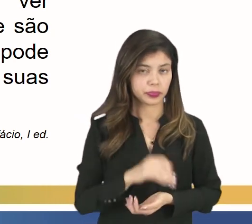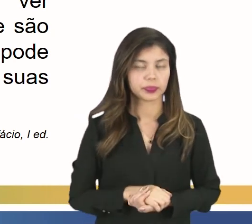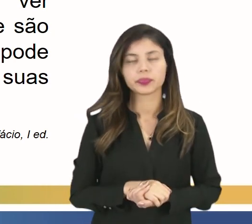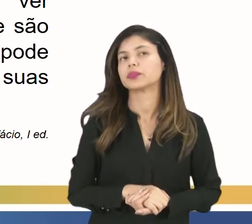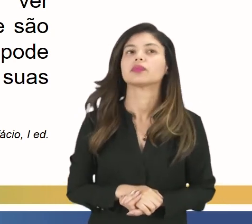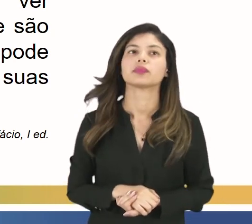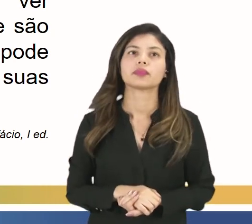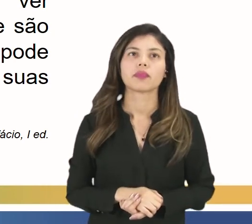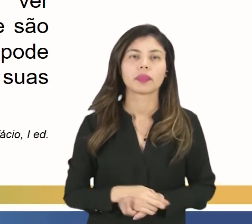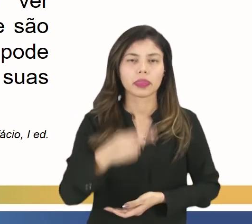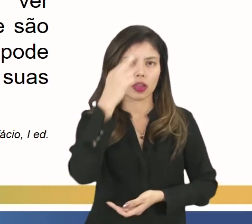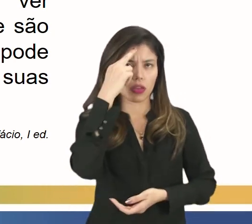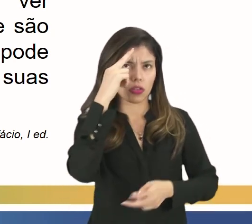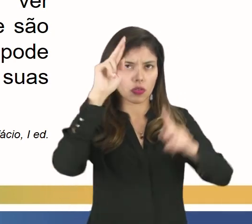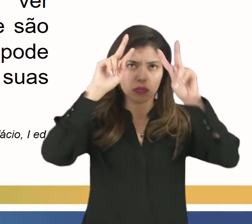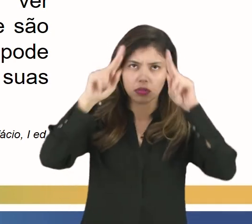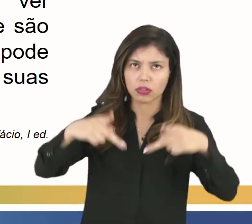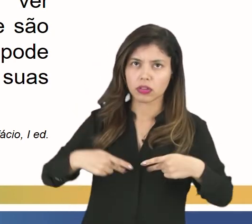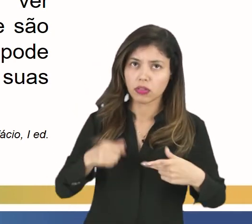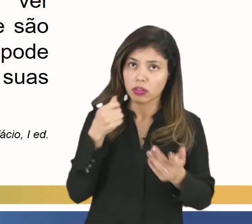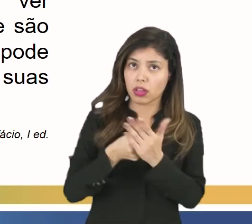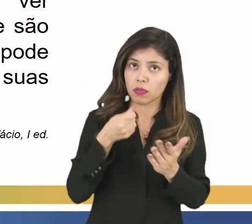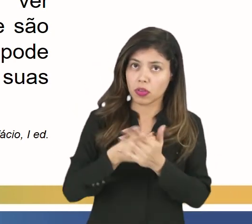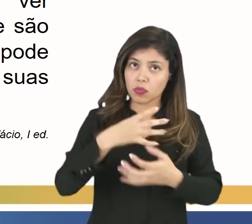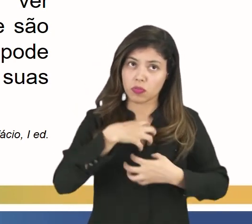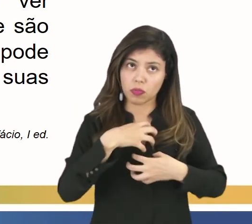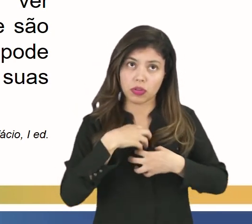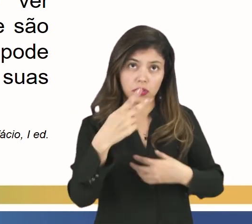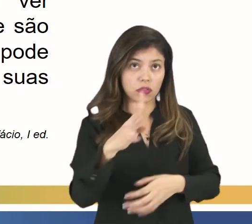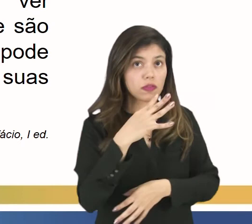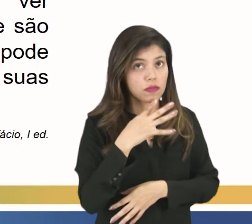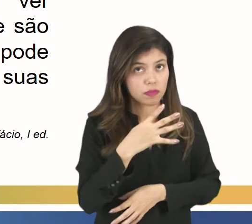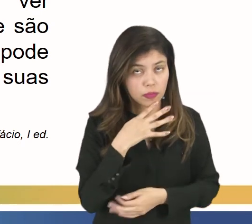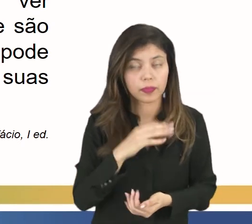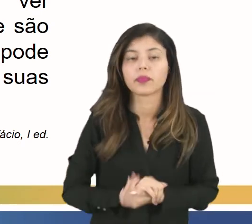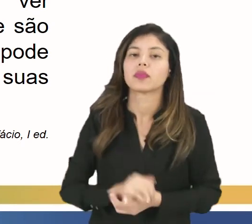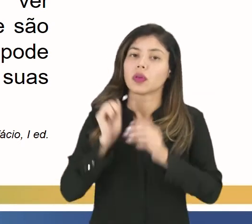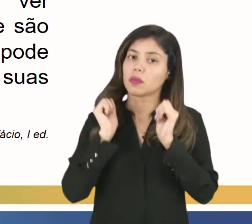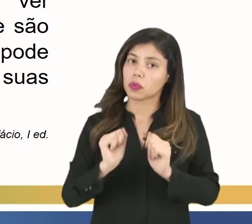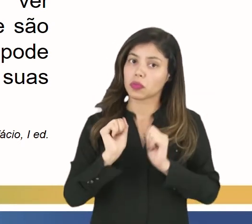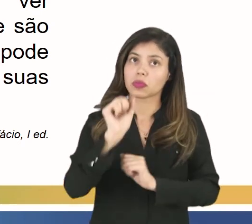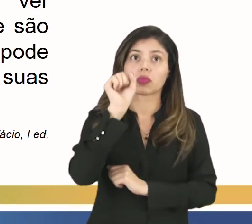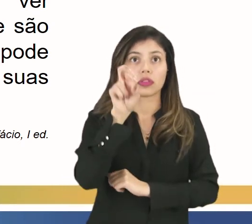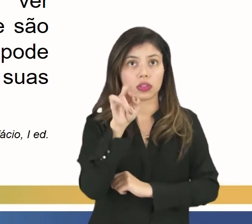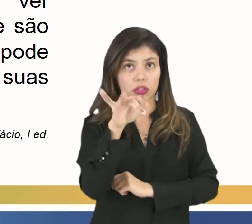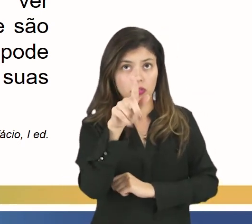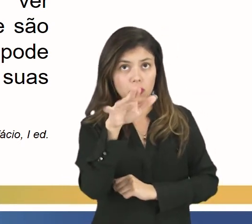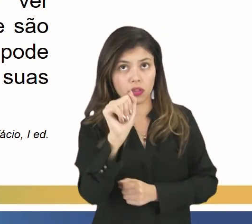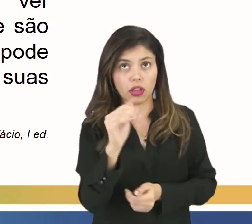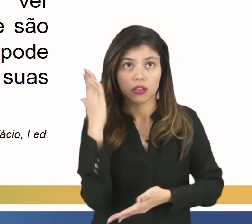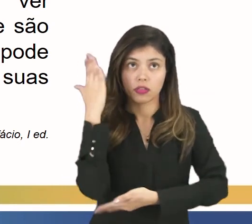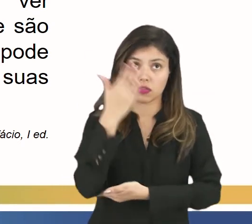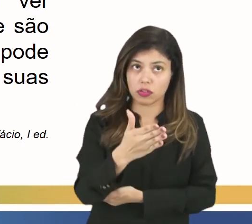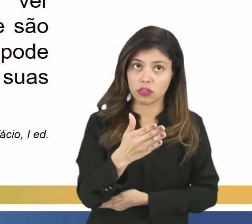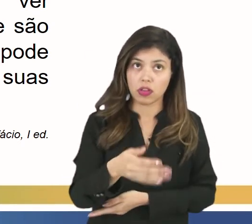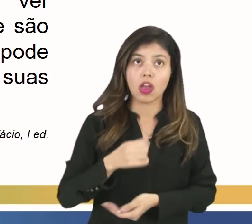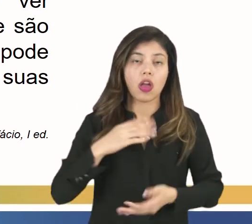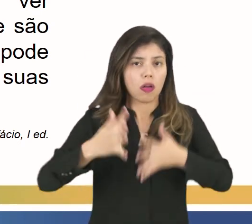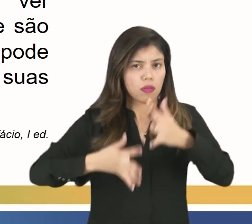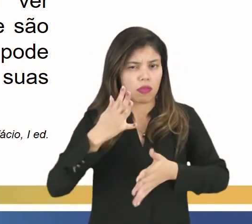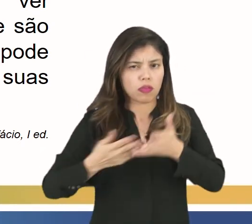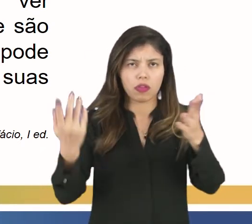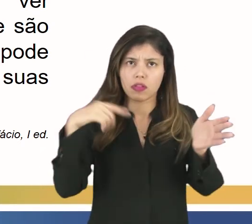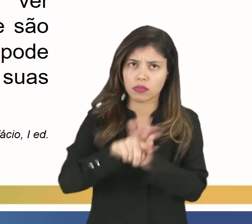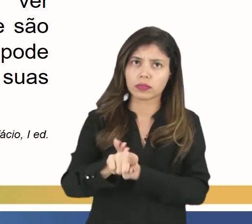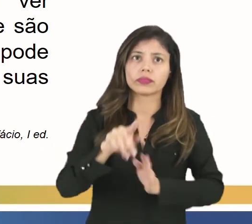novo? A razão humana, num determinado momento de seus conhecimentos, possui o singular destino de se ver atormentado